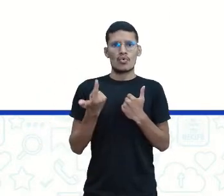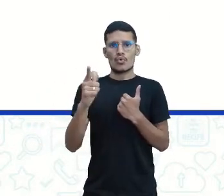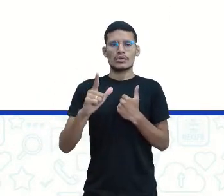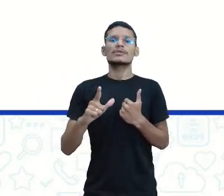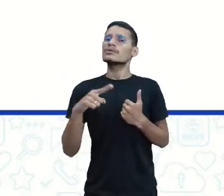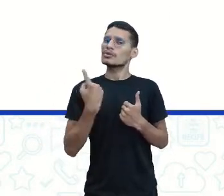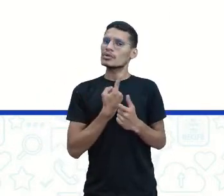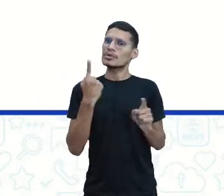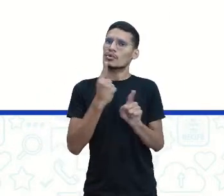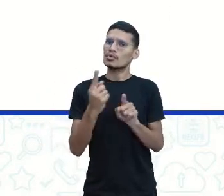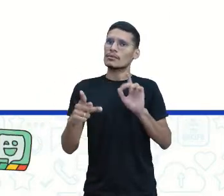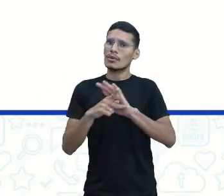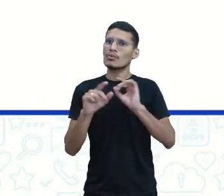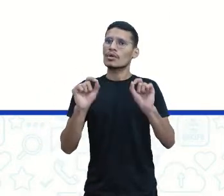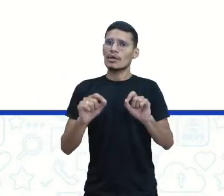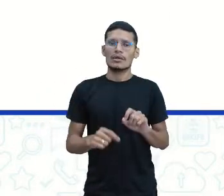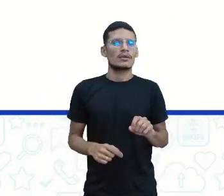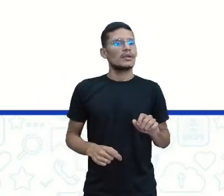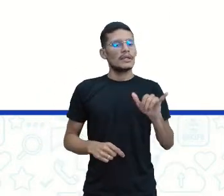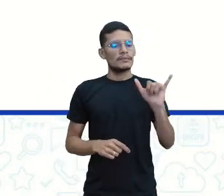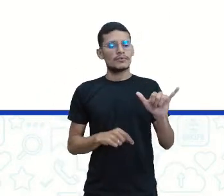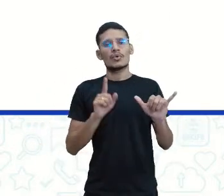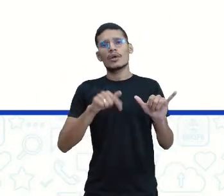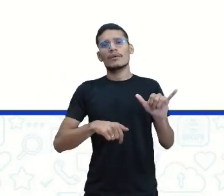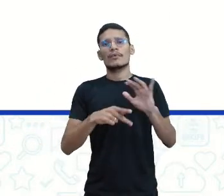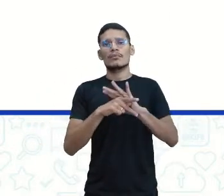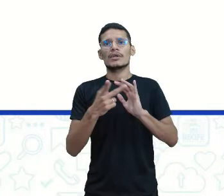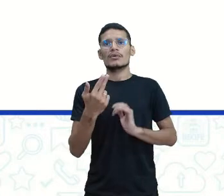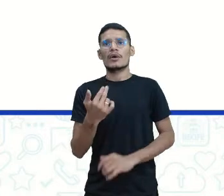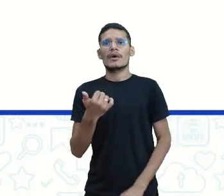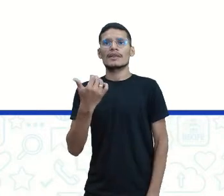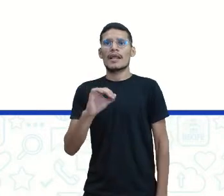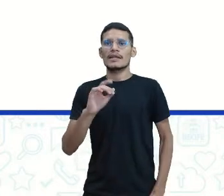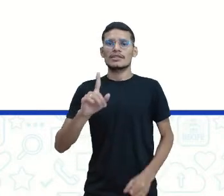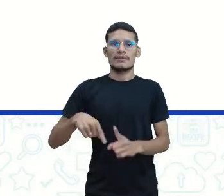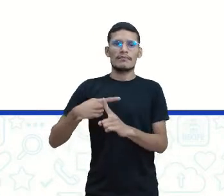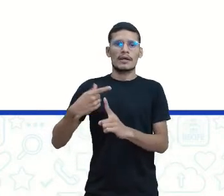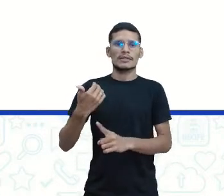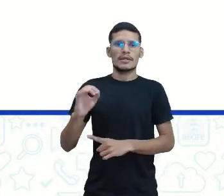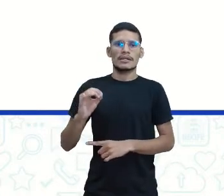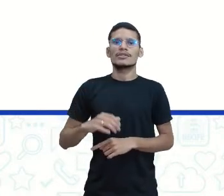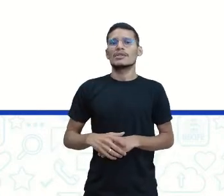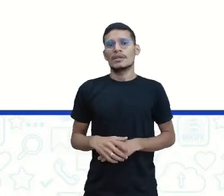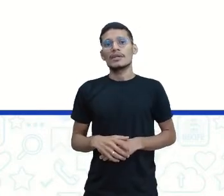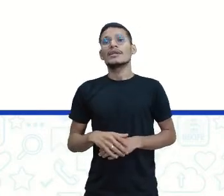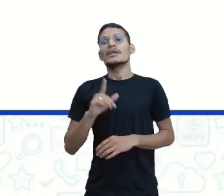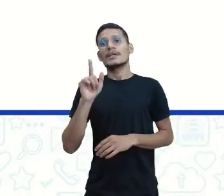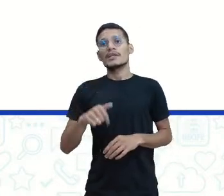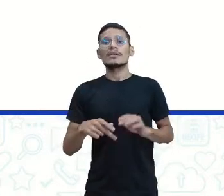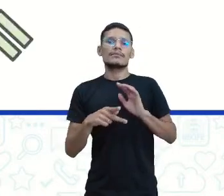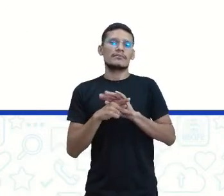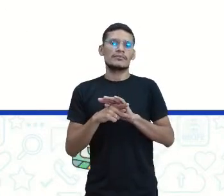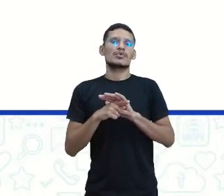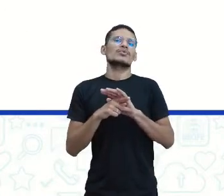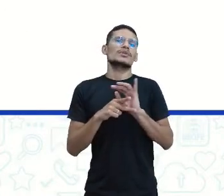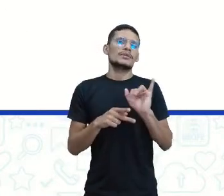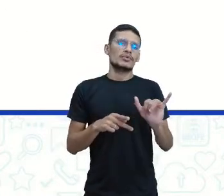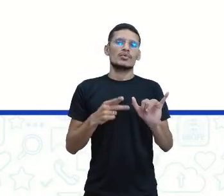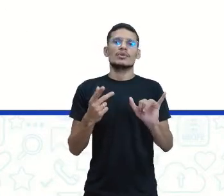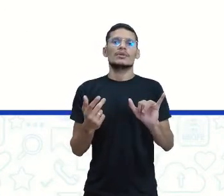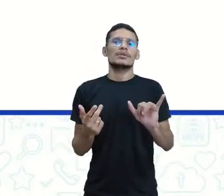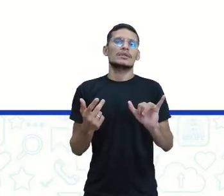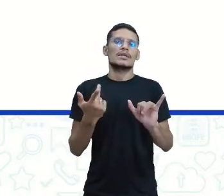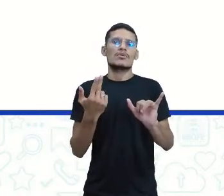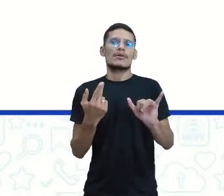a gente vai ter que o valor de Y ele é igual a 10 mais 10. Então, Y é igual a